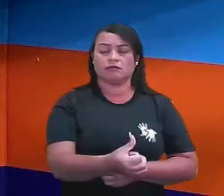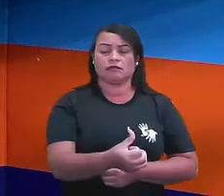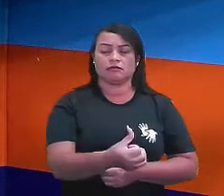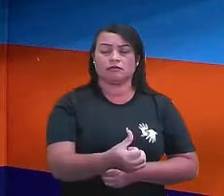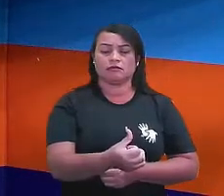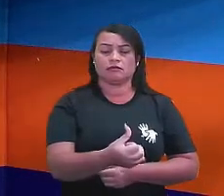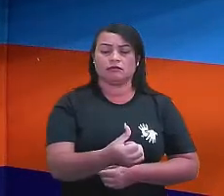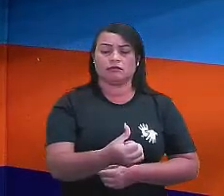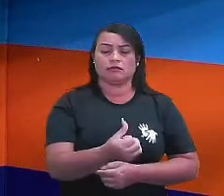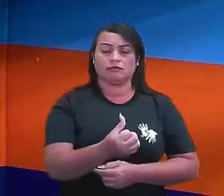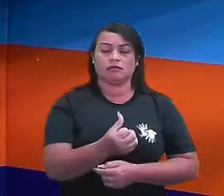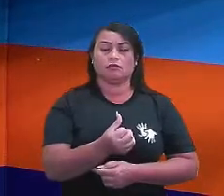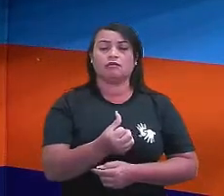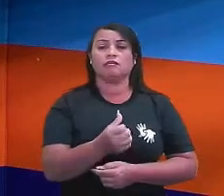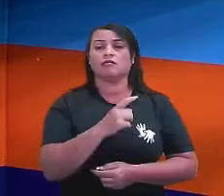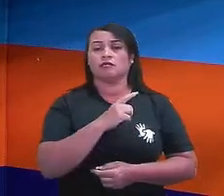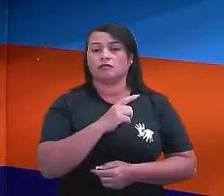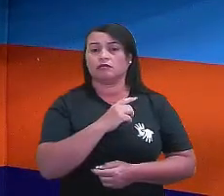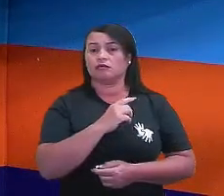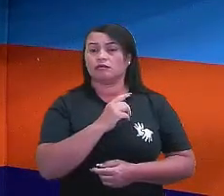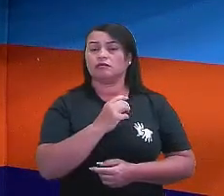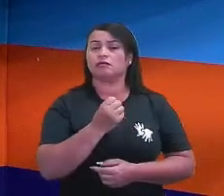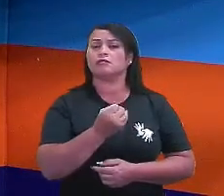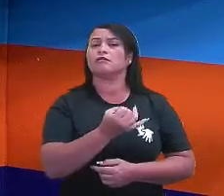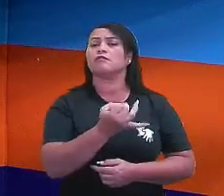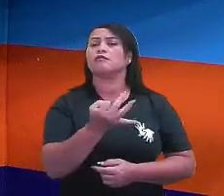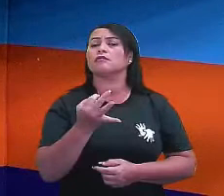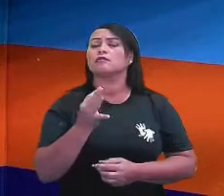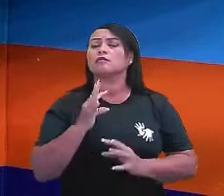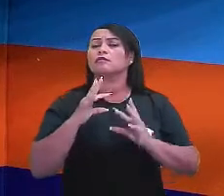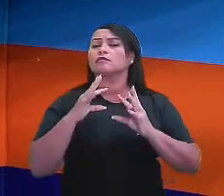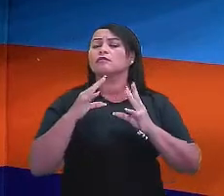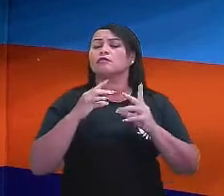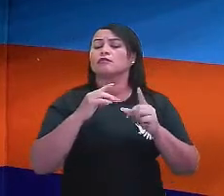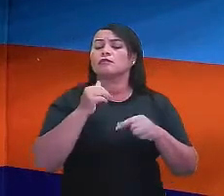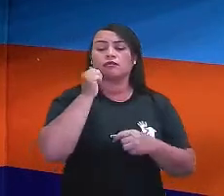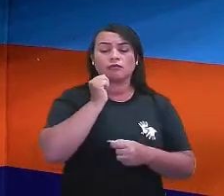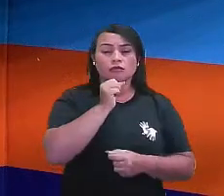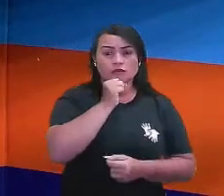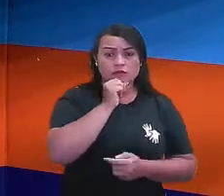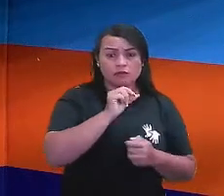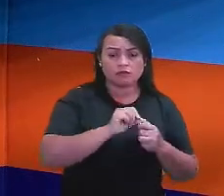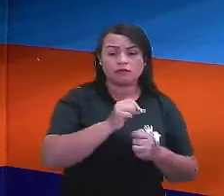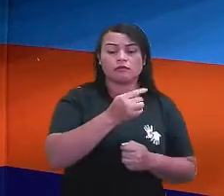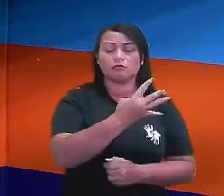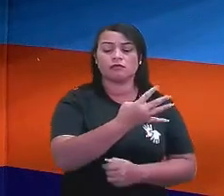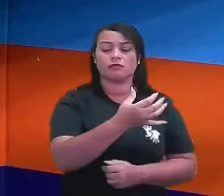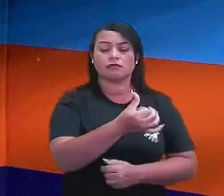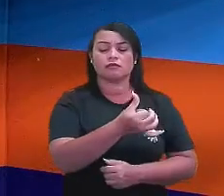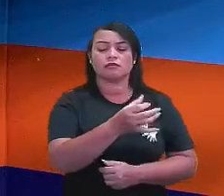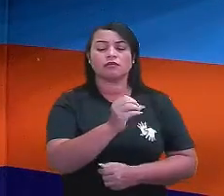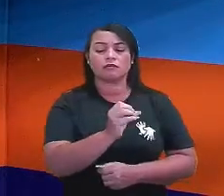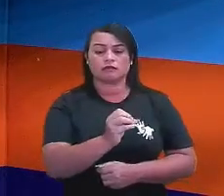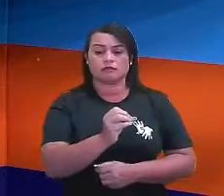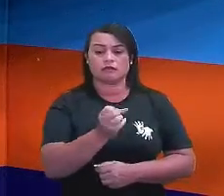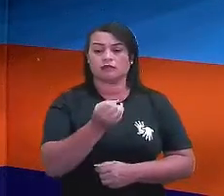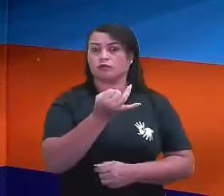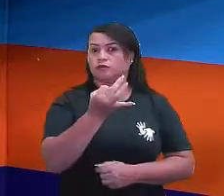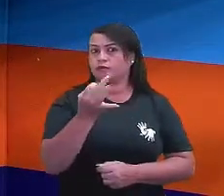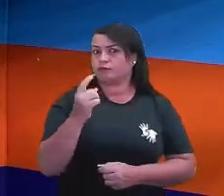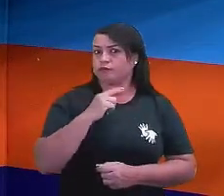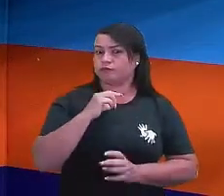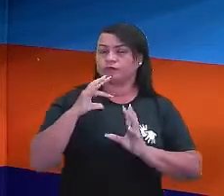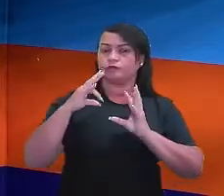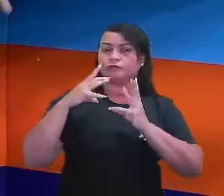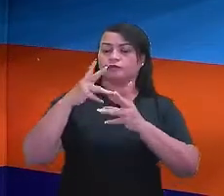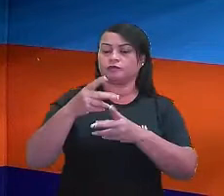6. E aí, quantos salgadinhos a vovó fez? 460. Quantos salgadinhos tem